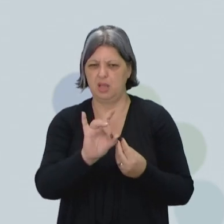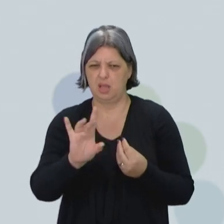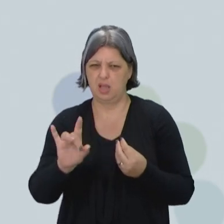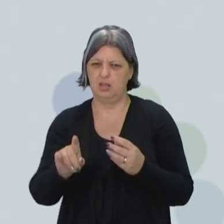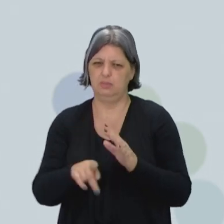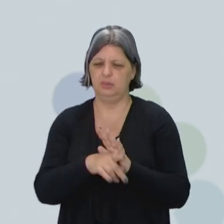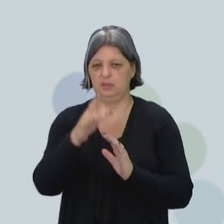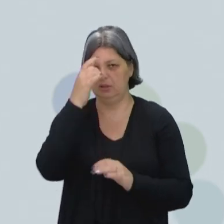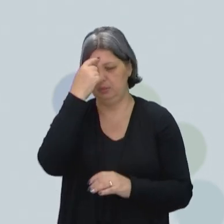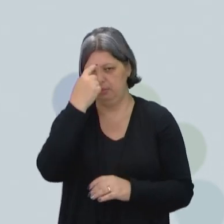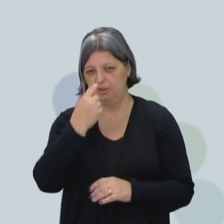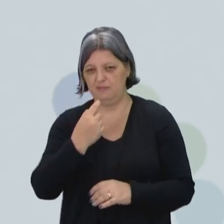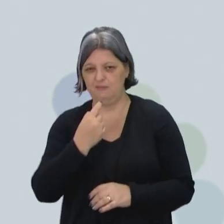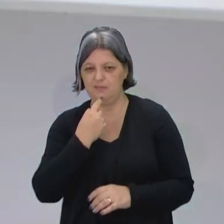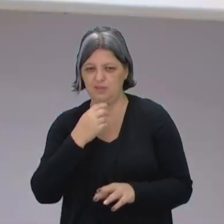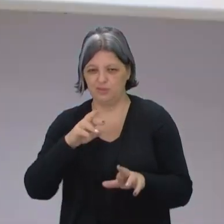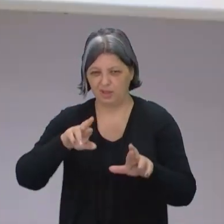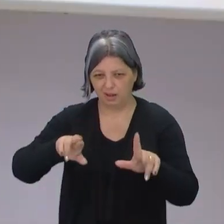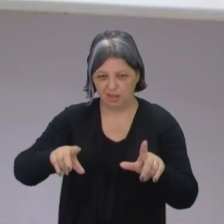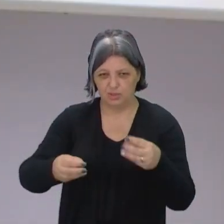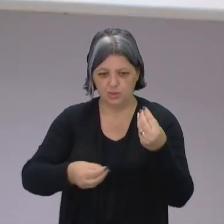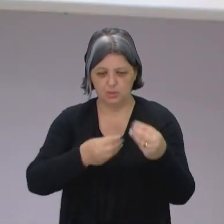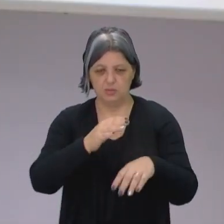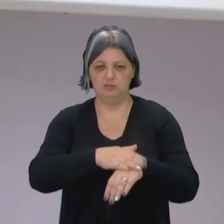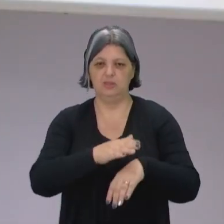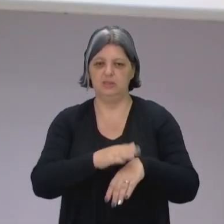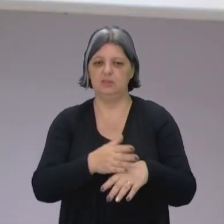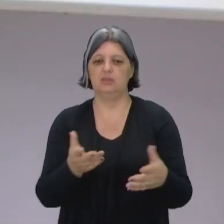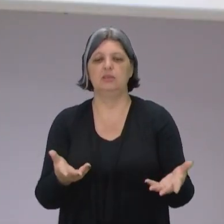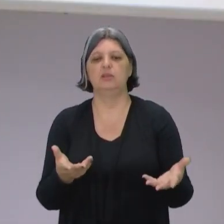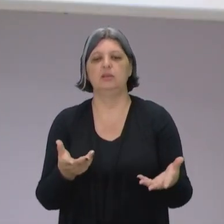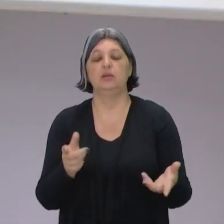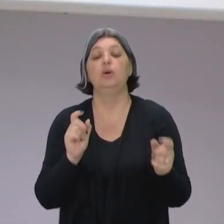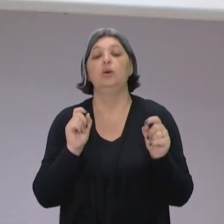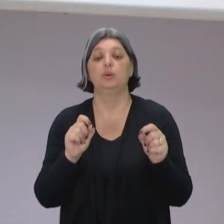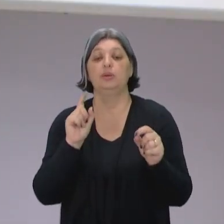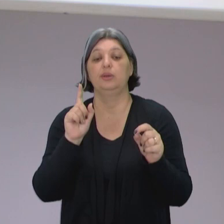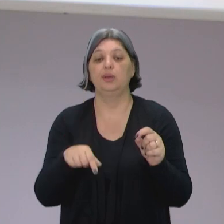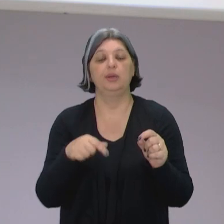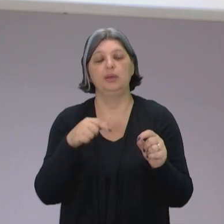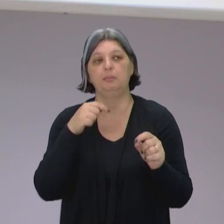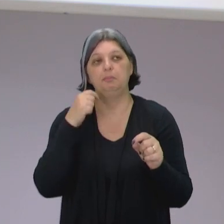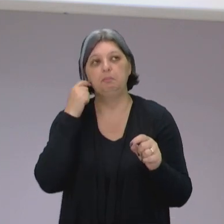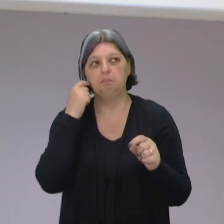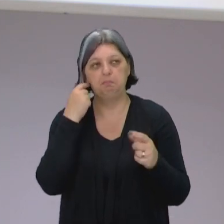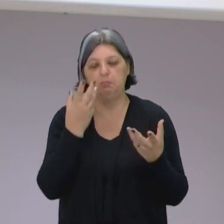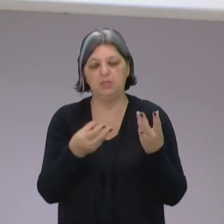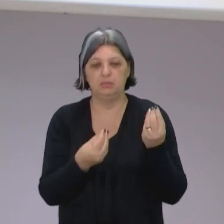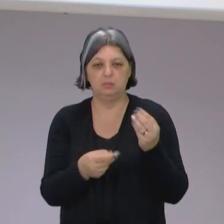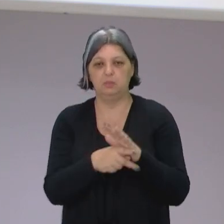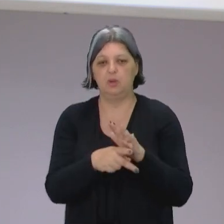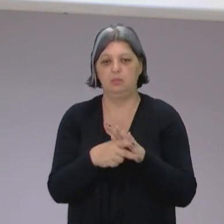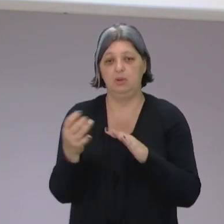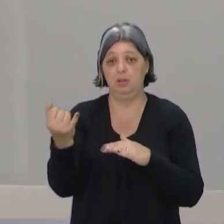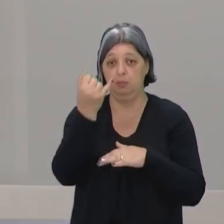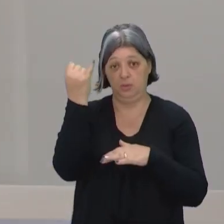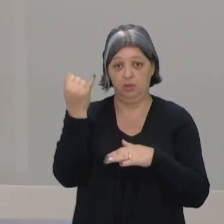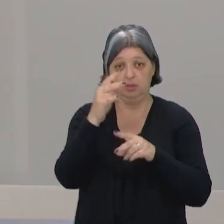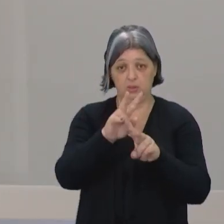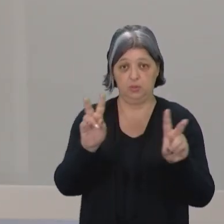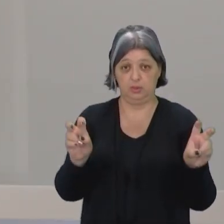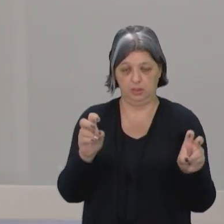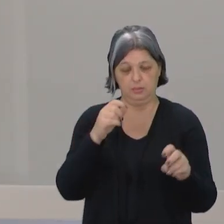perfilzinho diferente, né? Aquilo que você vai fazer naquele lugar, qual é a tendência. Até isso é importante saber, né? Sim, muito